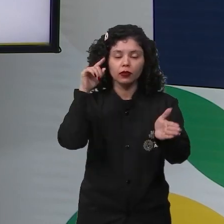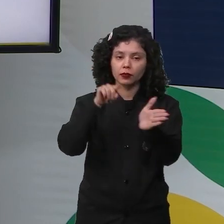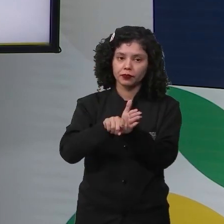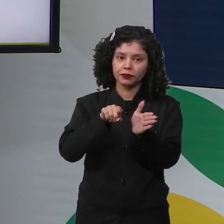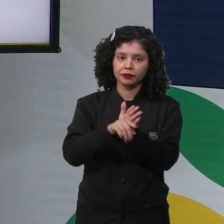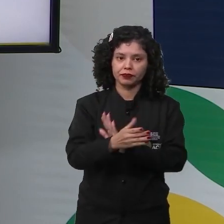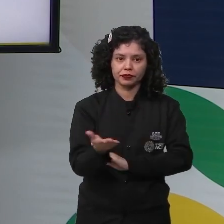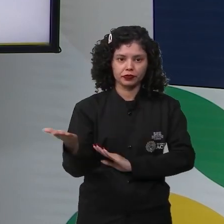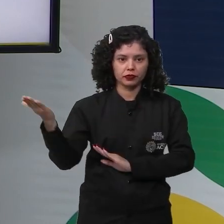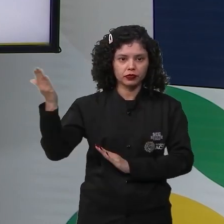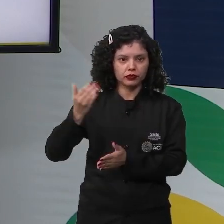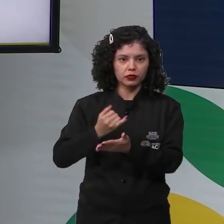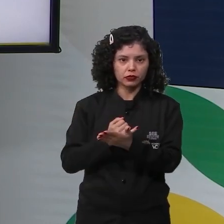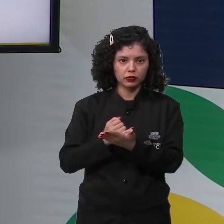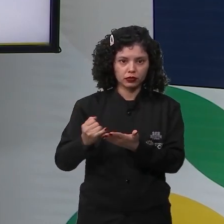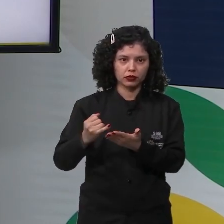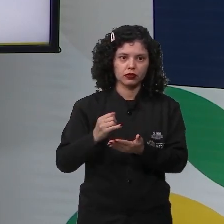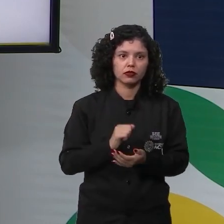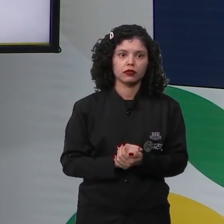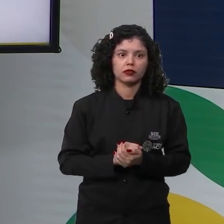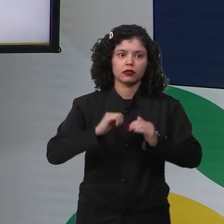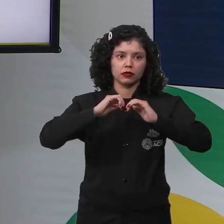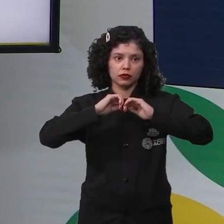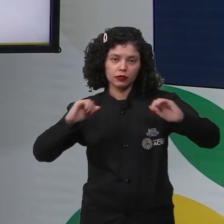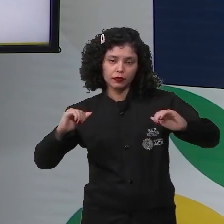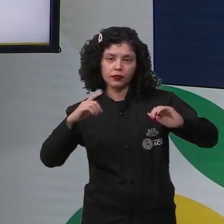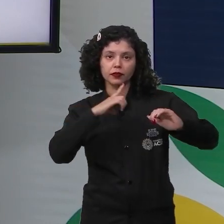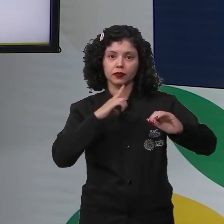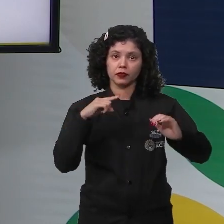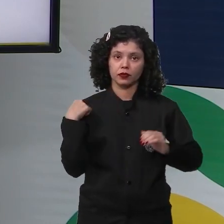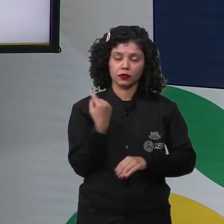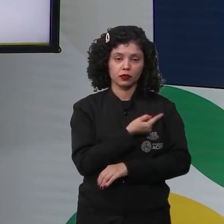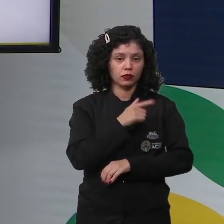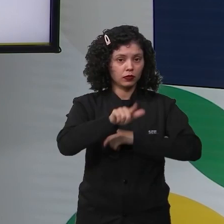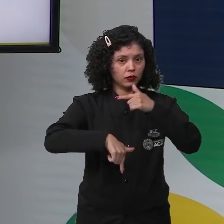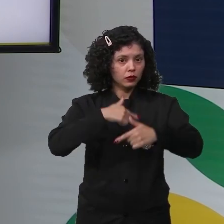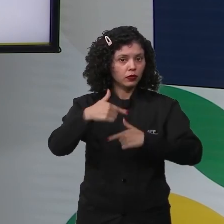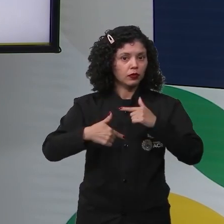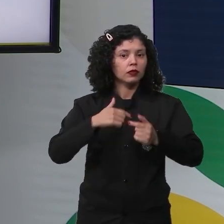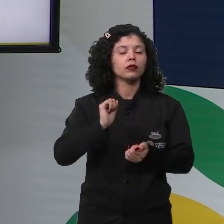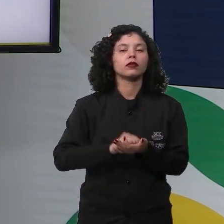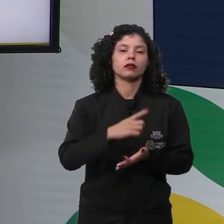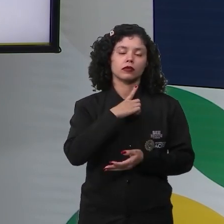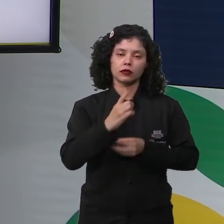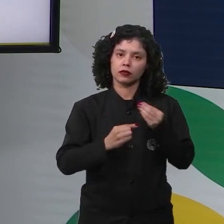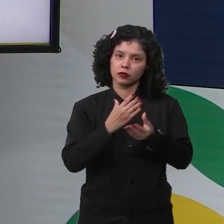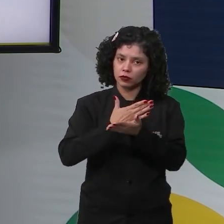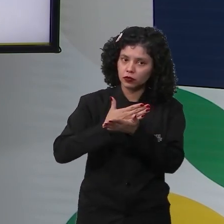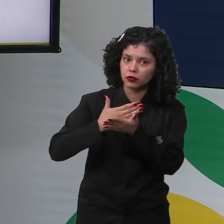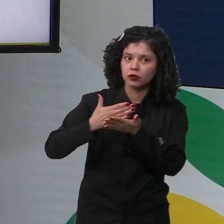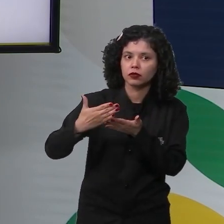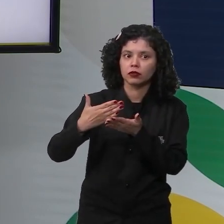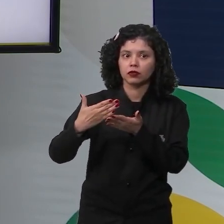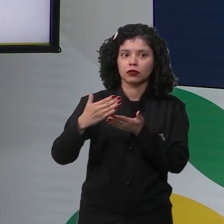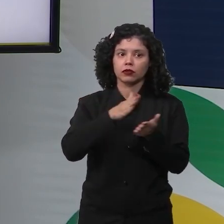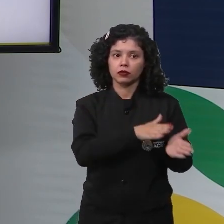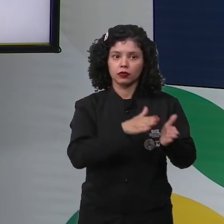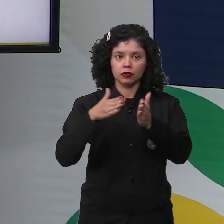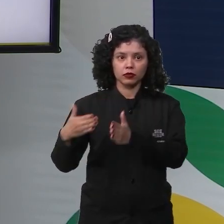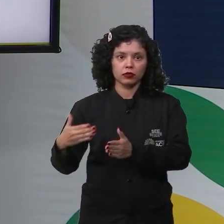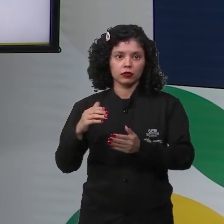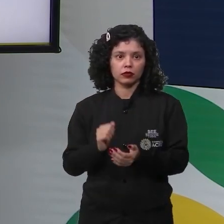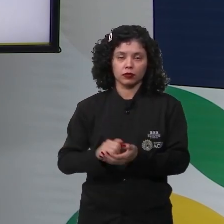seguinte introdução. A divisão social do trabalho, ela teve início a partir